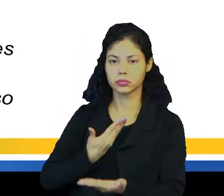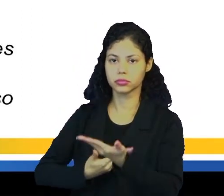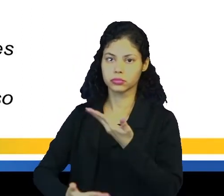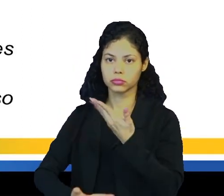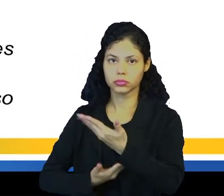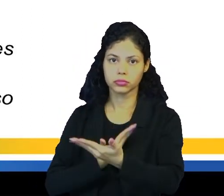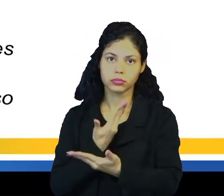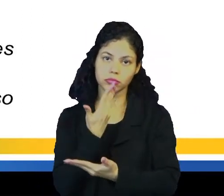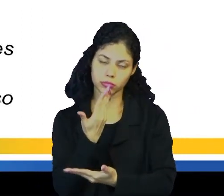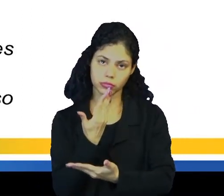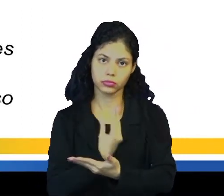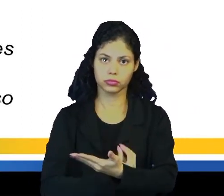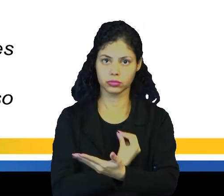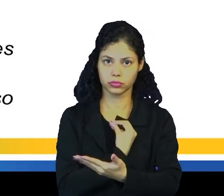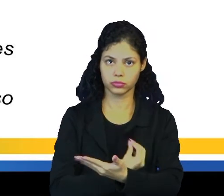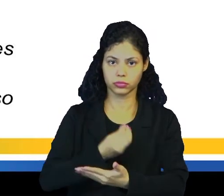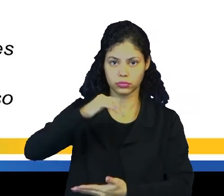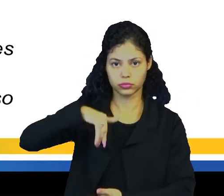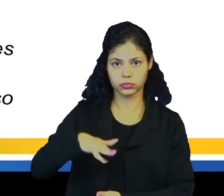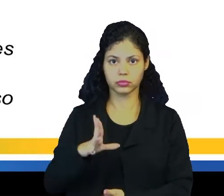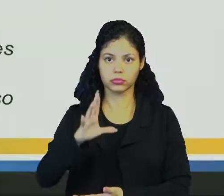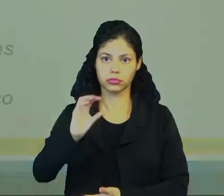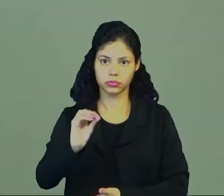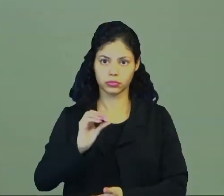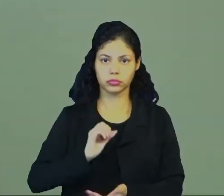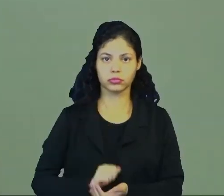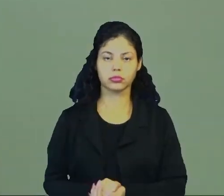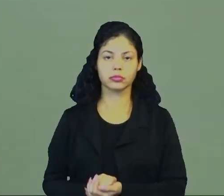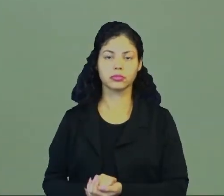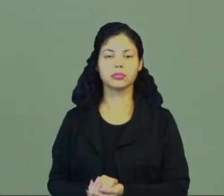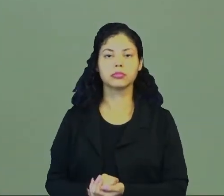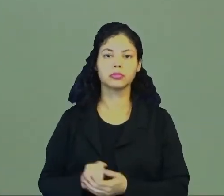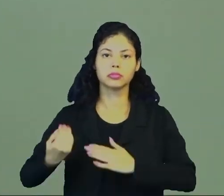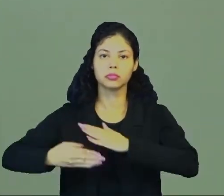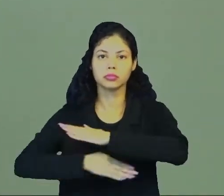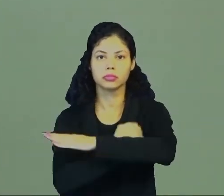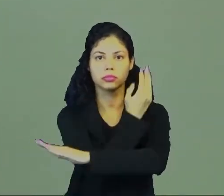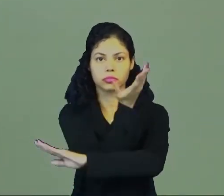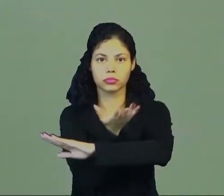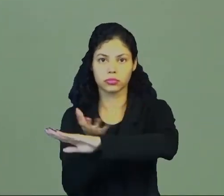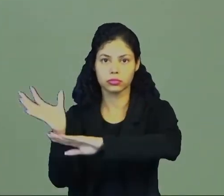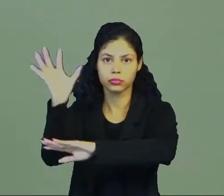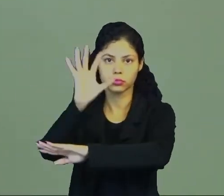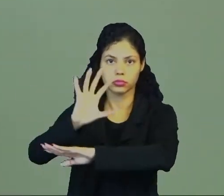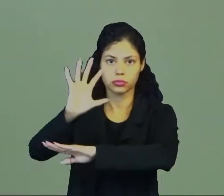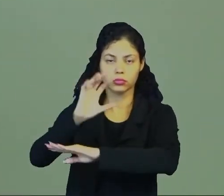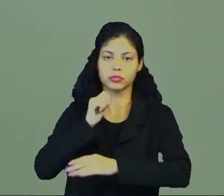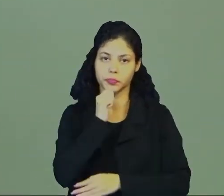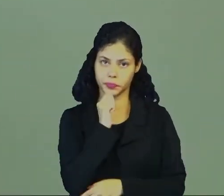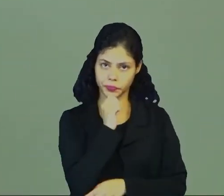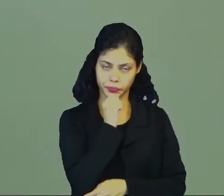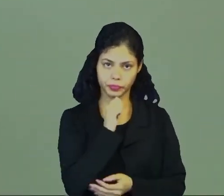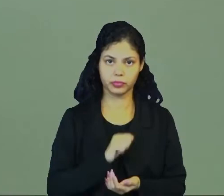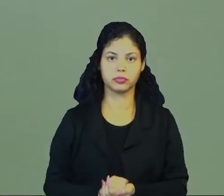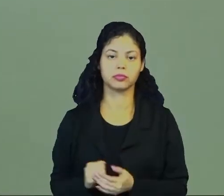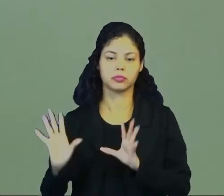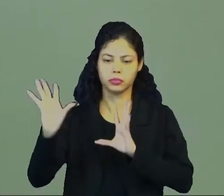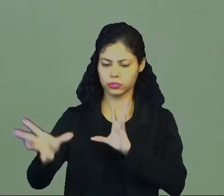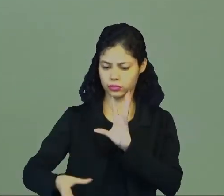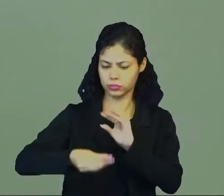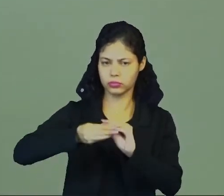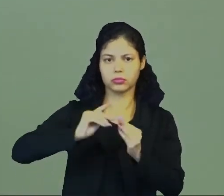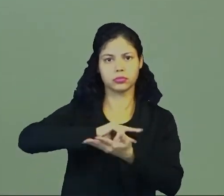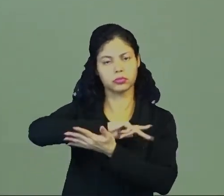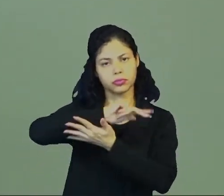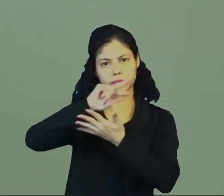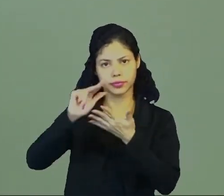entre a vida e o meio, os ecossistemas. Então, existe a parte da biodiversidade, né, que inclui